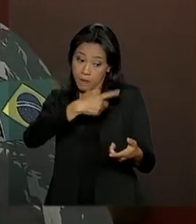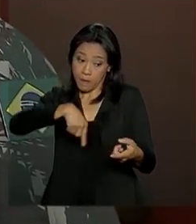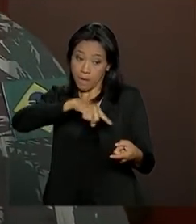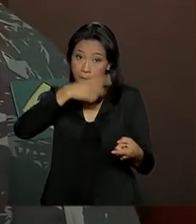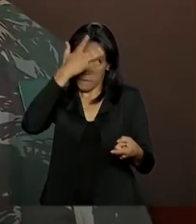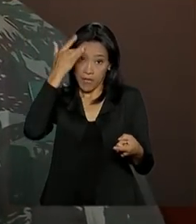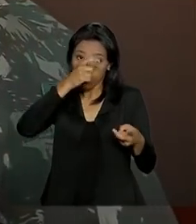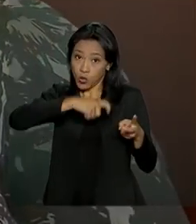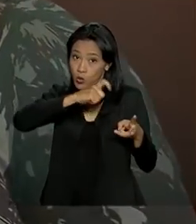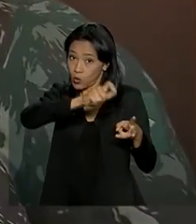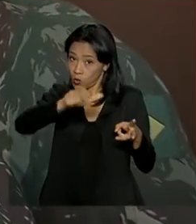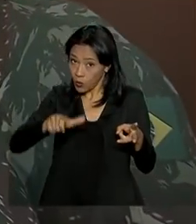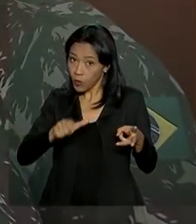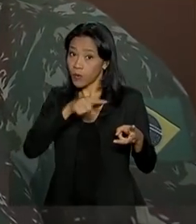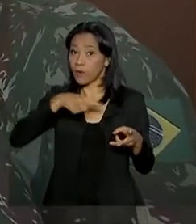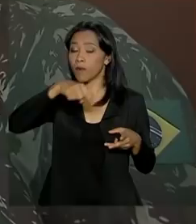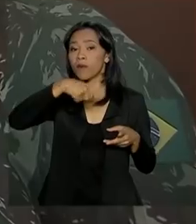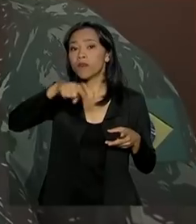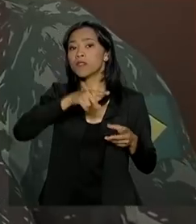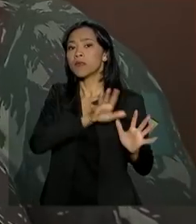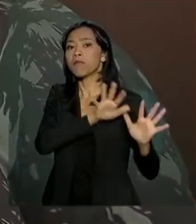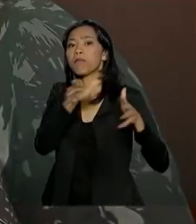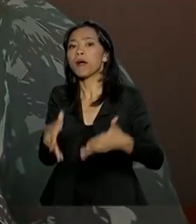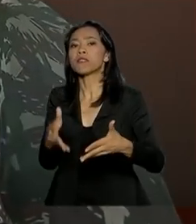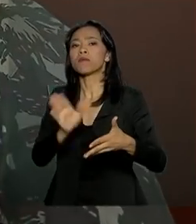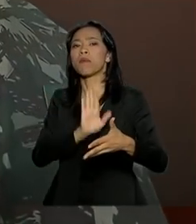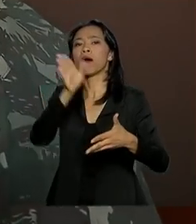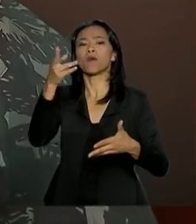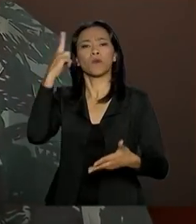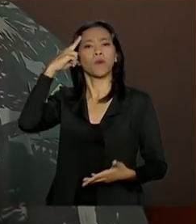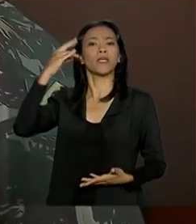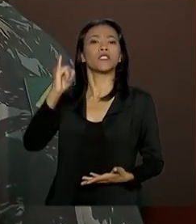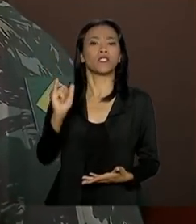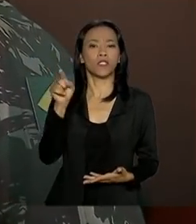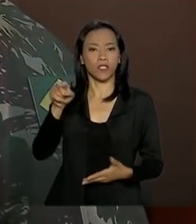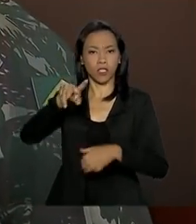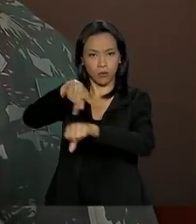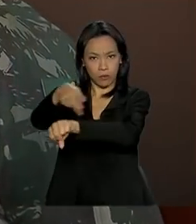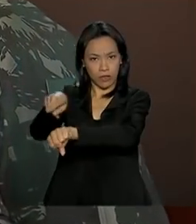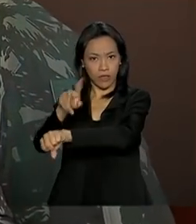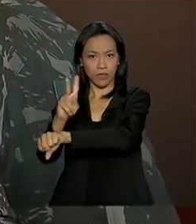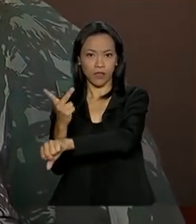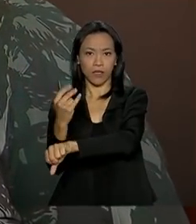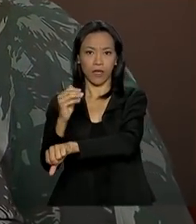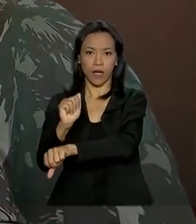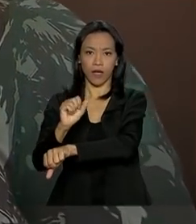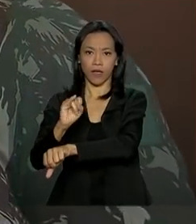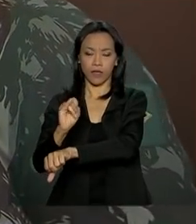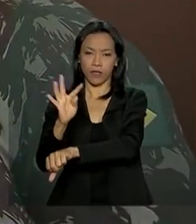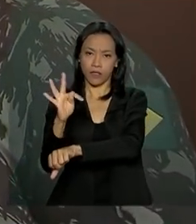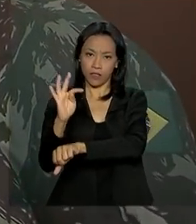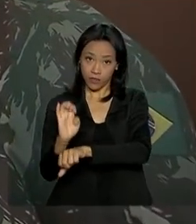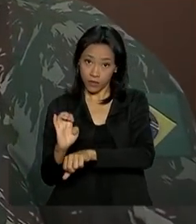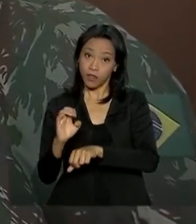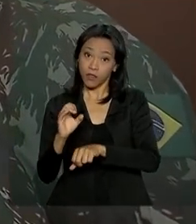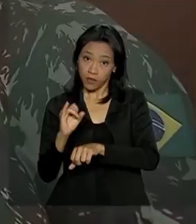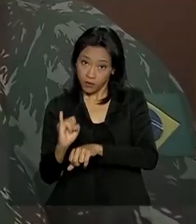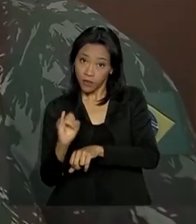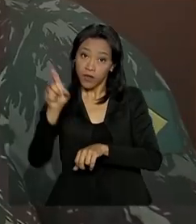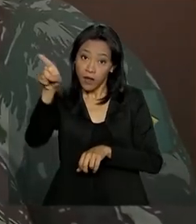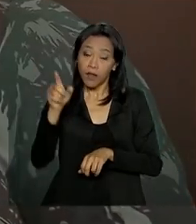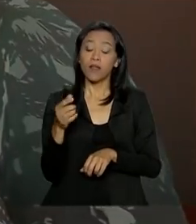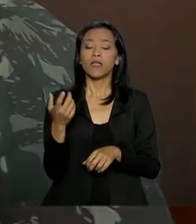a missão de estabilização do Haiti. E nos últimos 2 anos o regimento contribuiu de